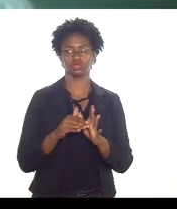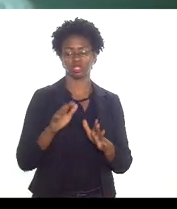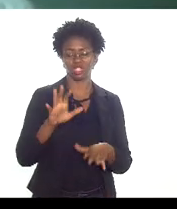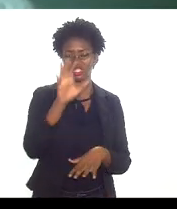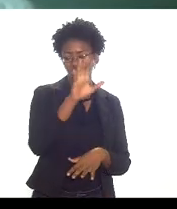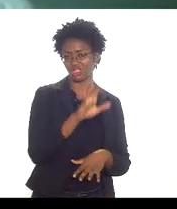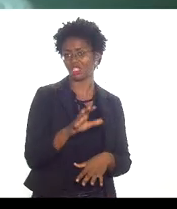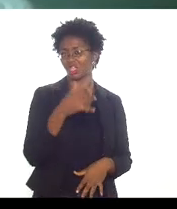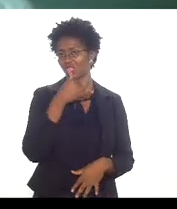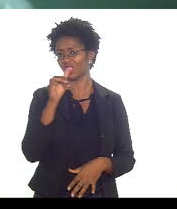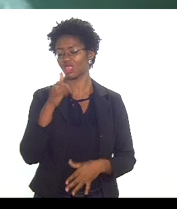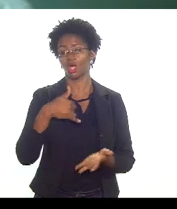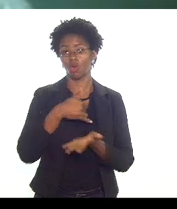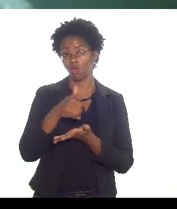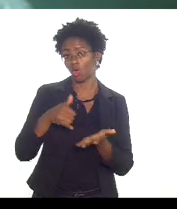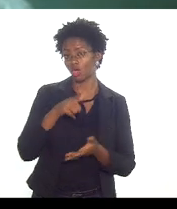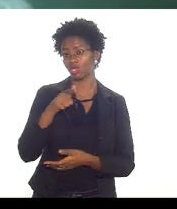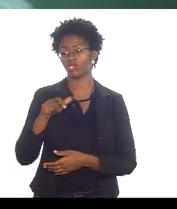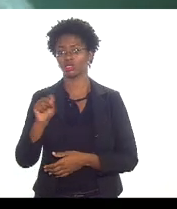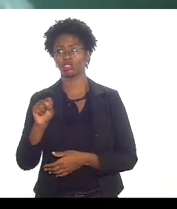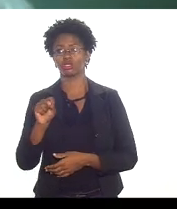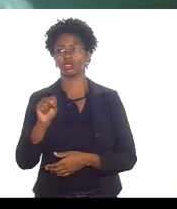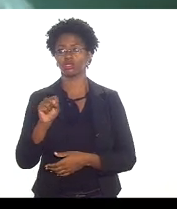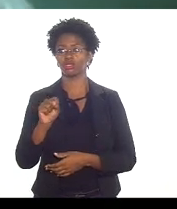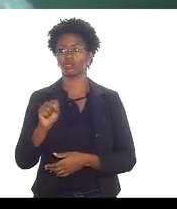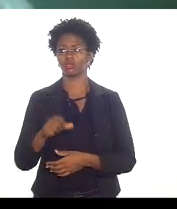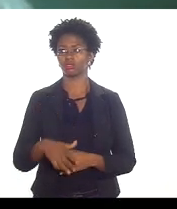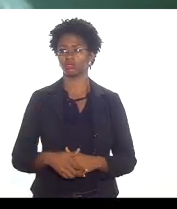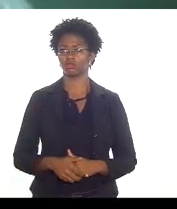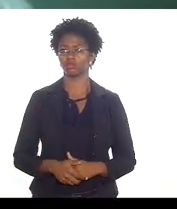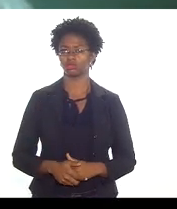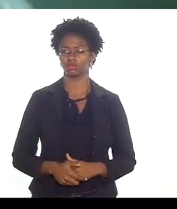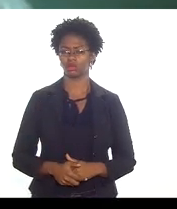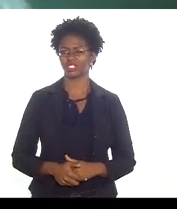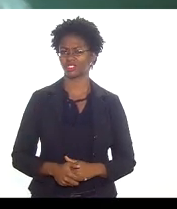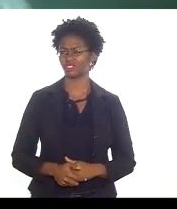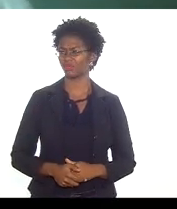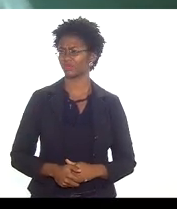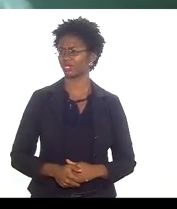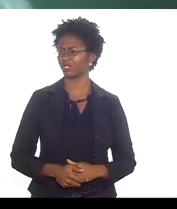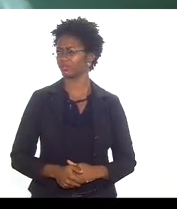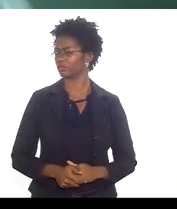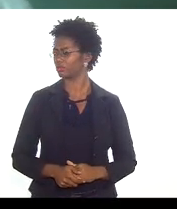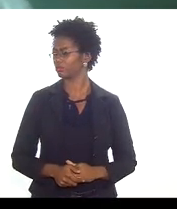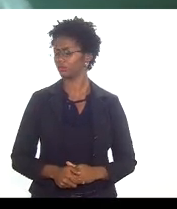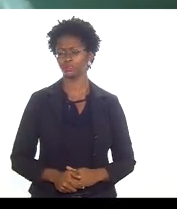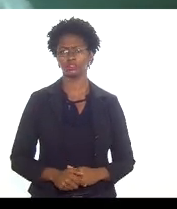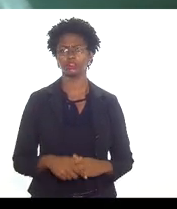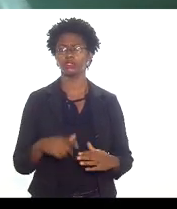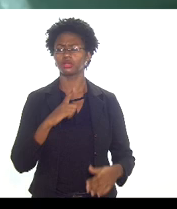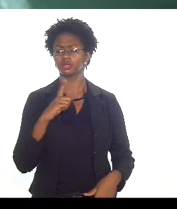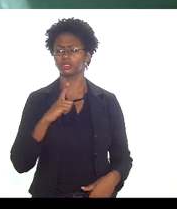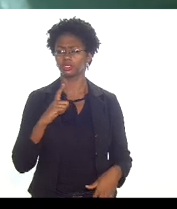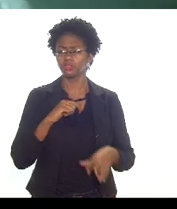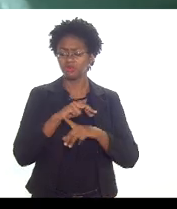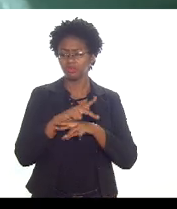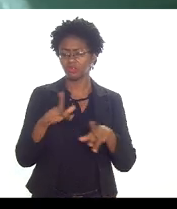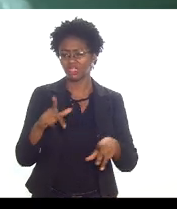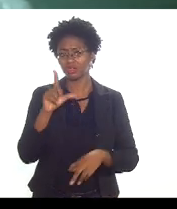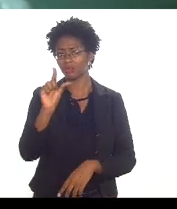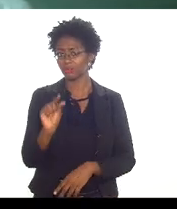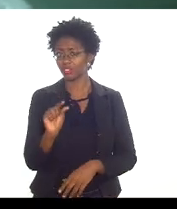gás, onde a gente tem uma previsão de maior redução, né, desse investimento, 253 bilhões de dólares, a menos do que